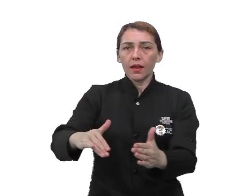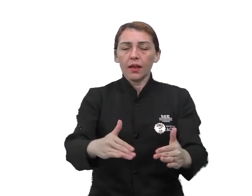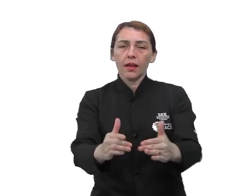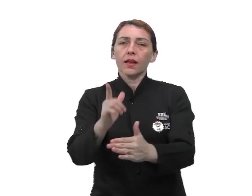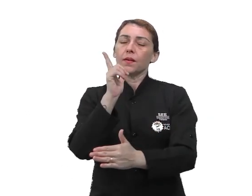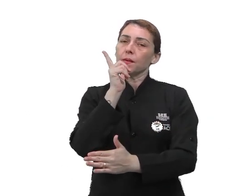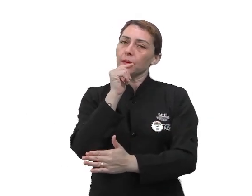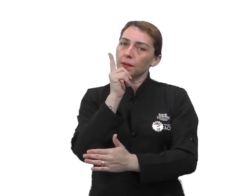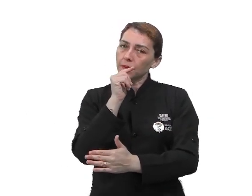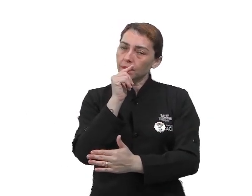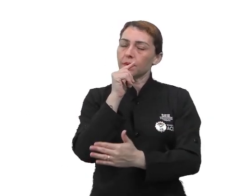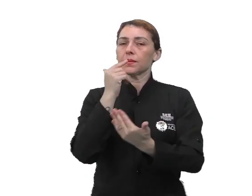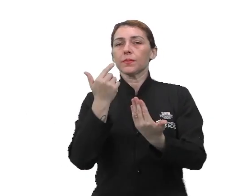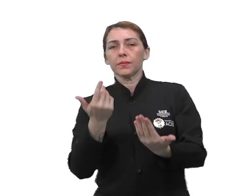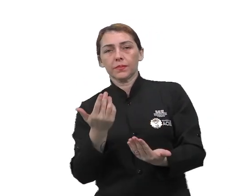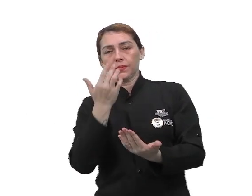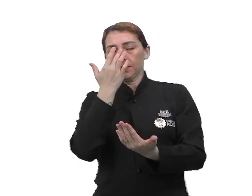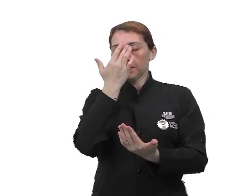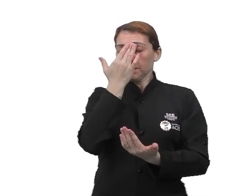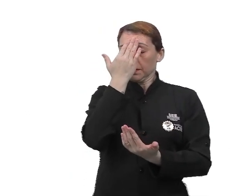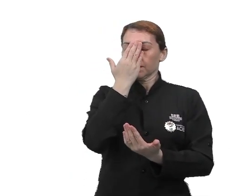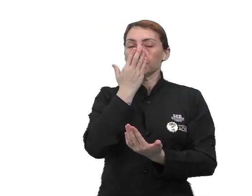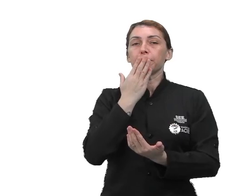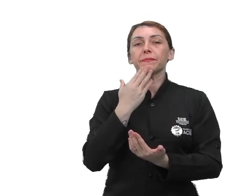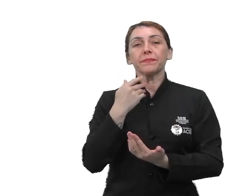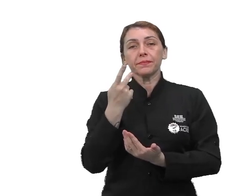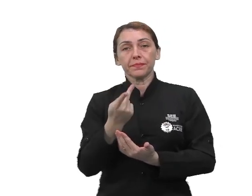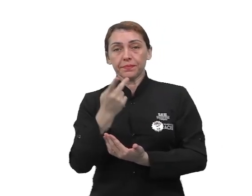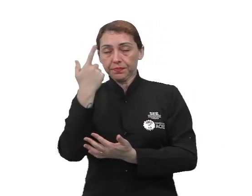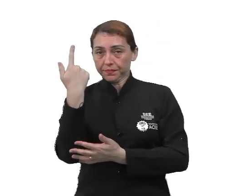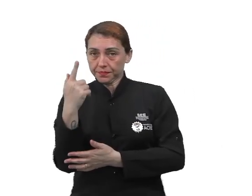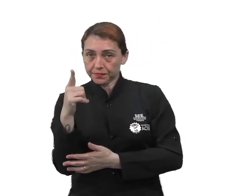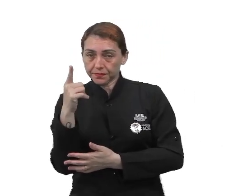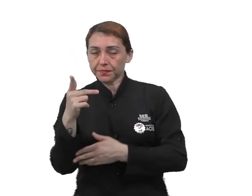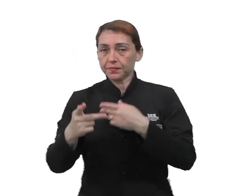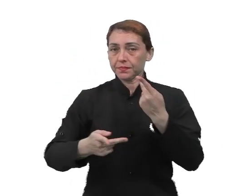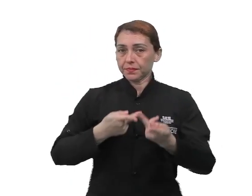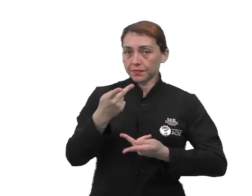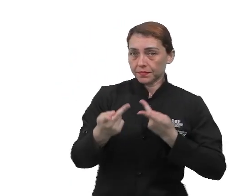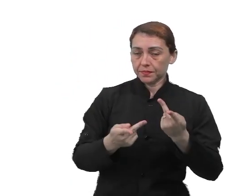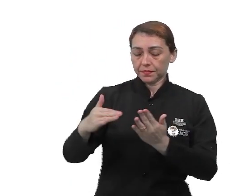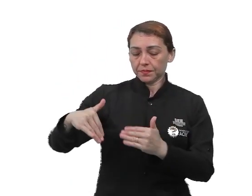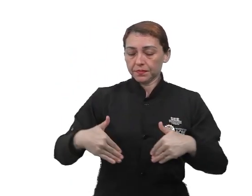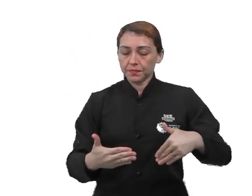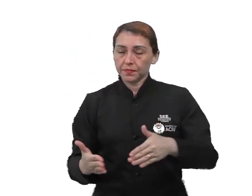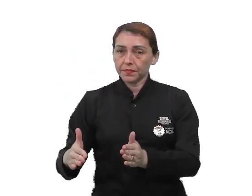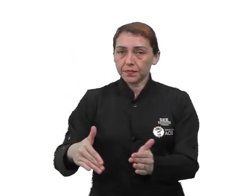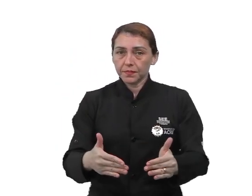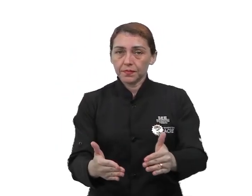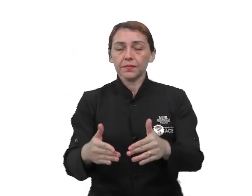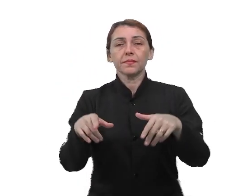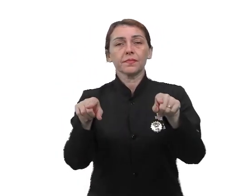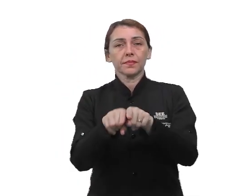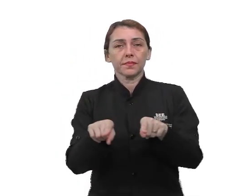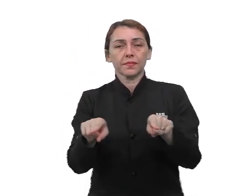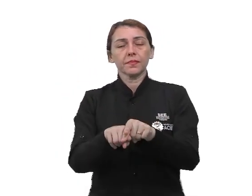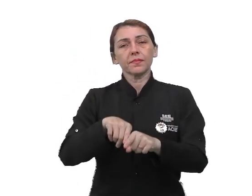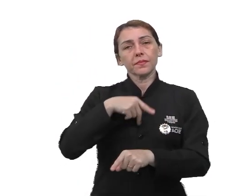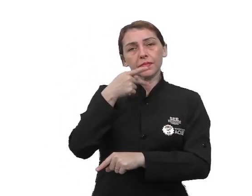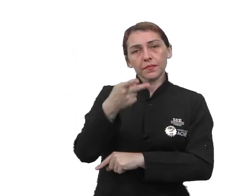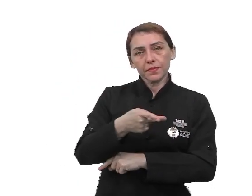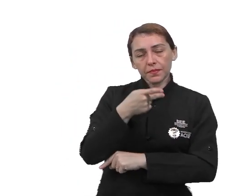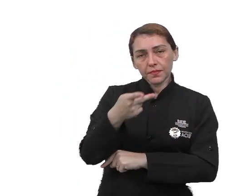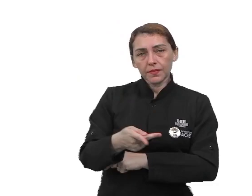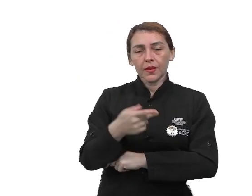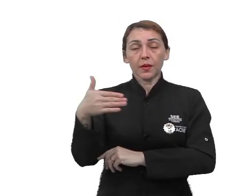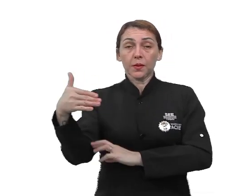quando eu falo de meandros nos rios, quando eu falo de meandros na geografia, eu estou falando sobre curva dos rios. E aqui vem falando que está aí